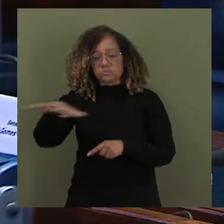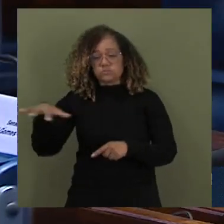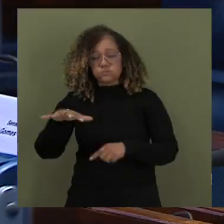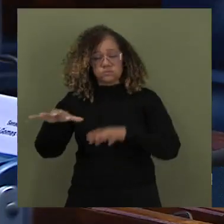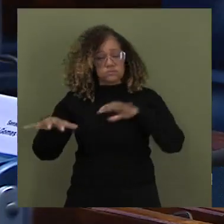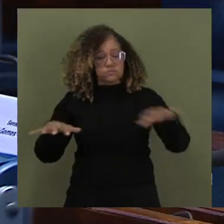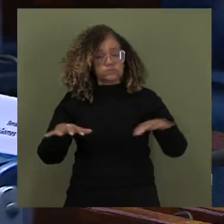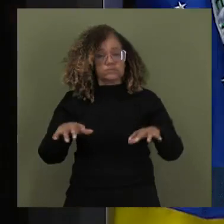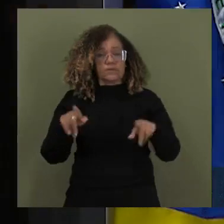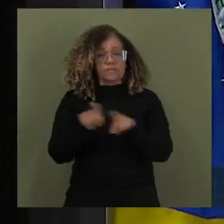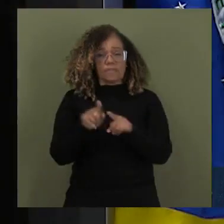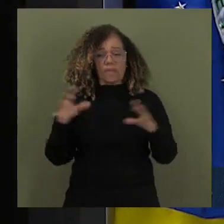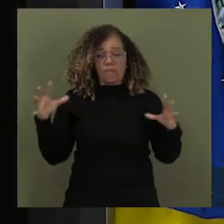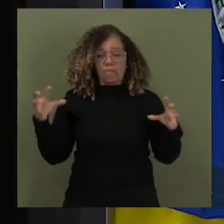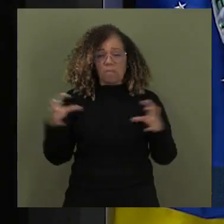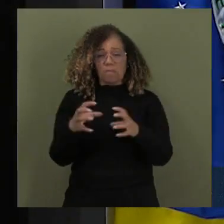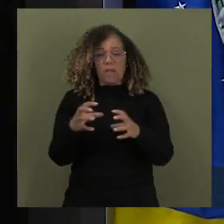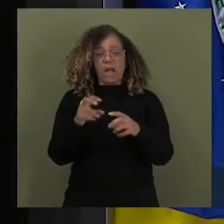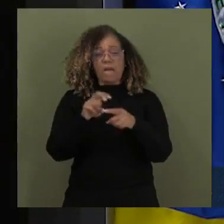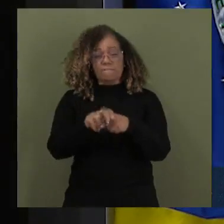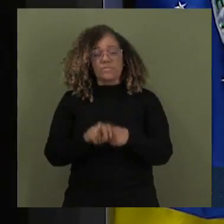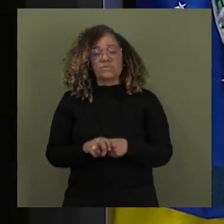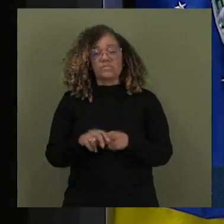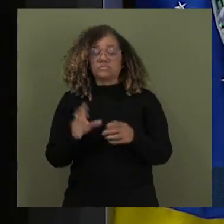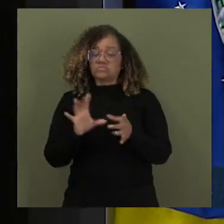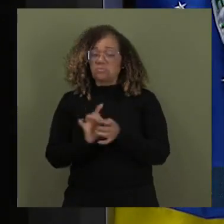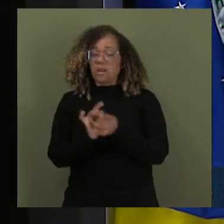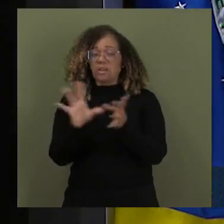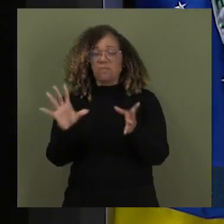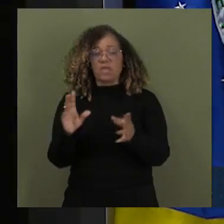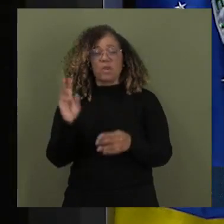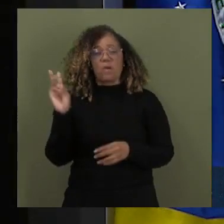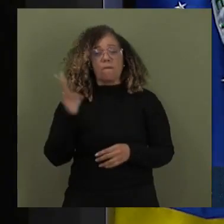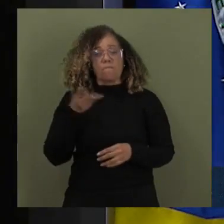tranquilidade do Uruguai, a legalização da maconha.